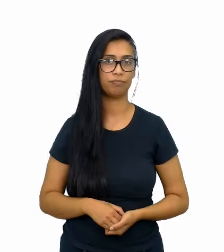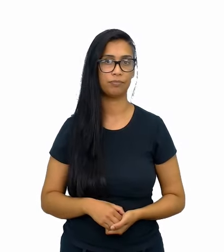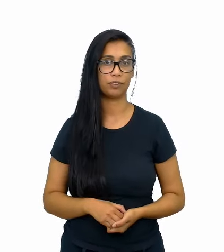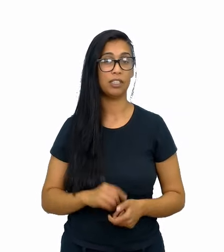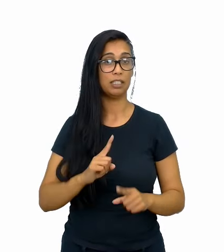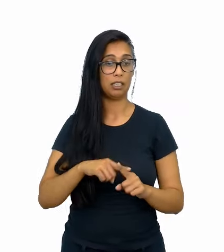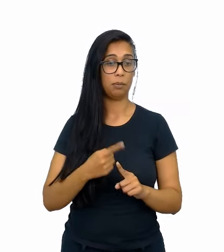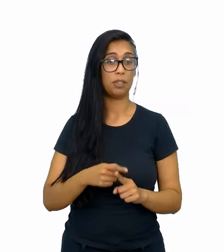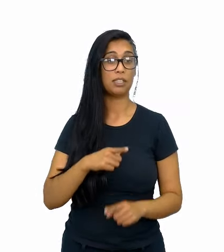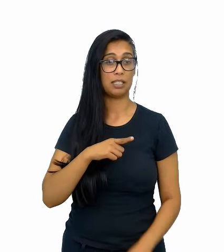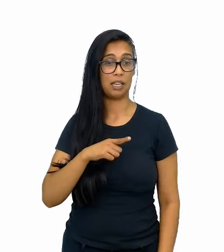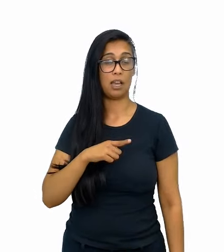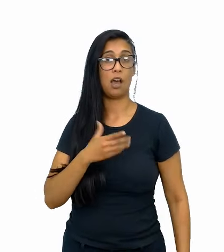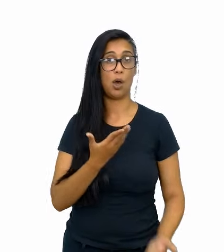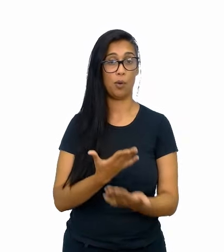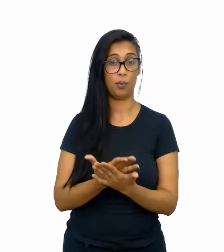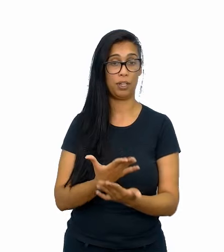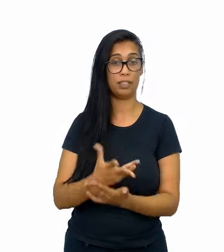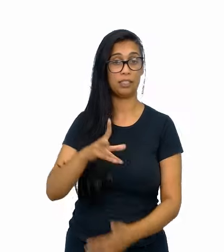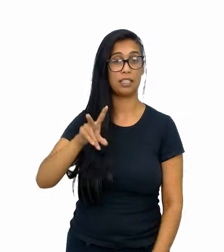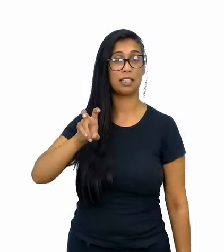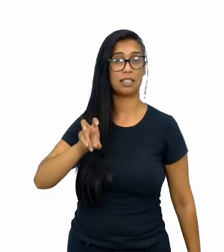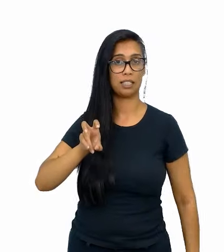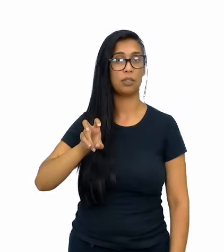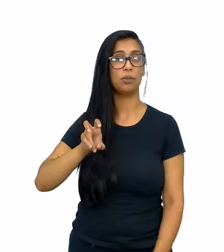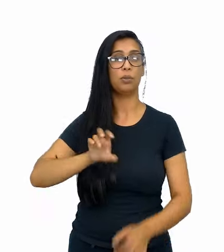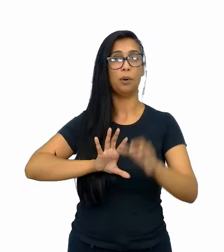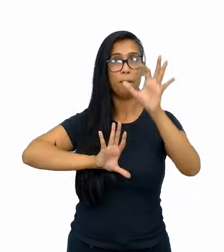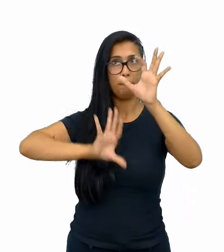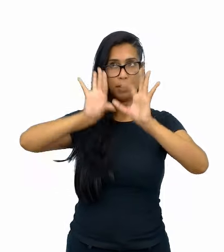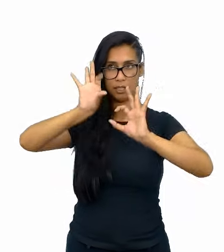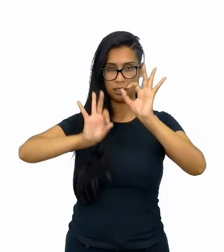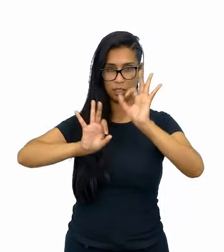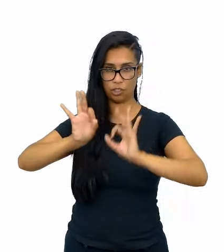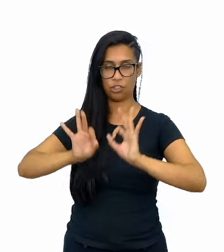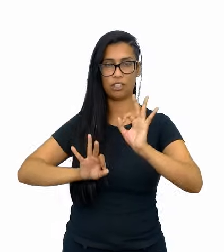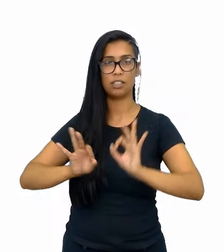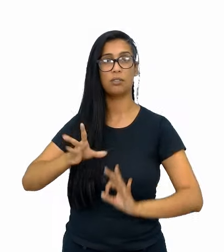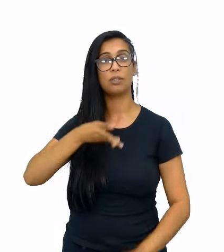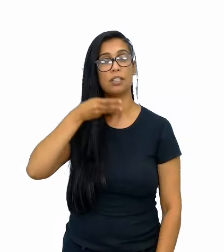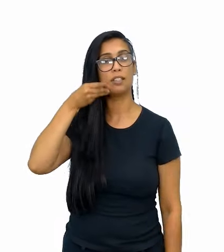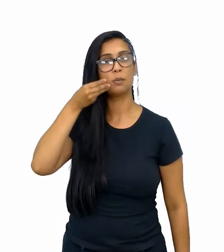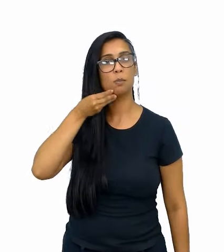5, nós temos aí, planejando um relato de experiência